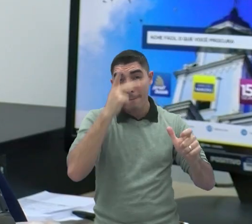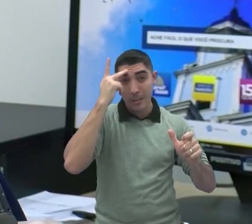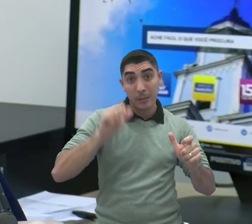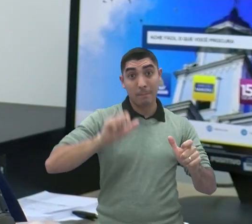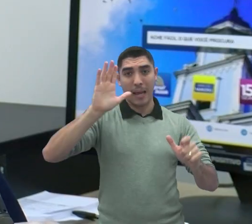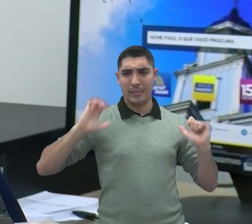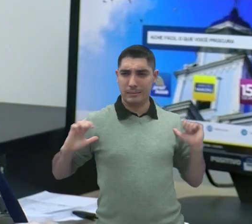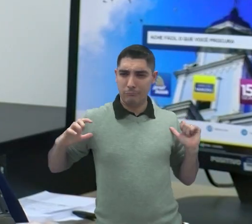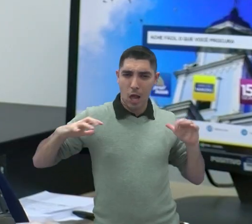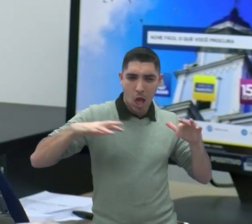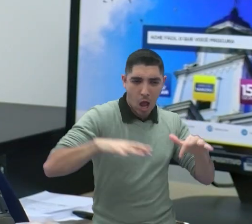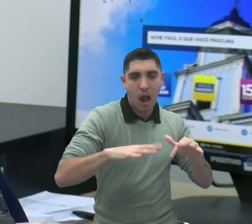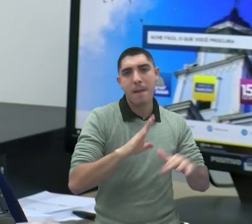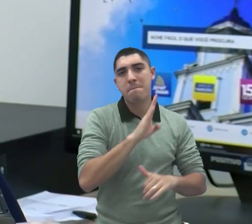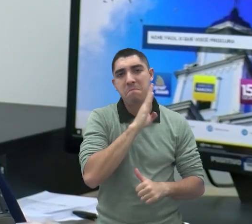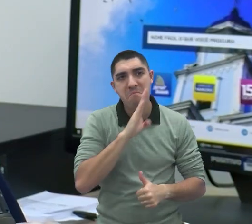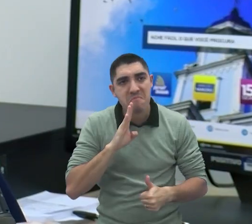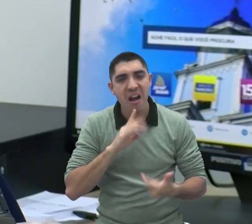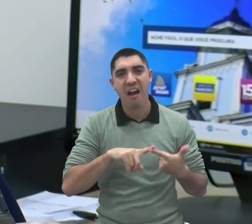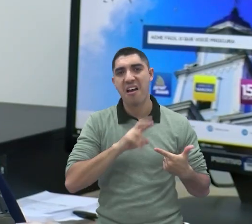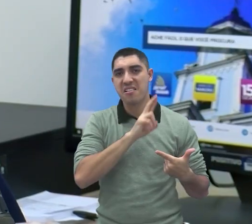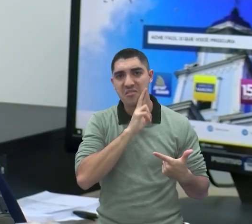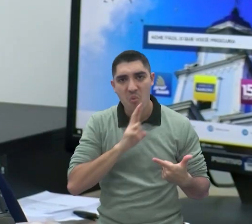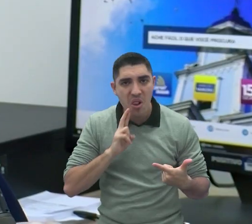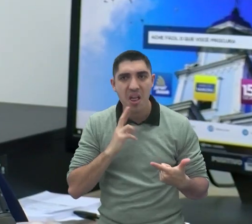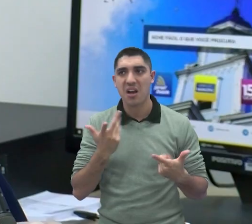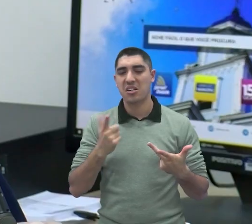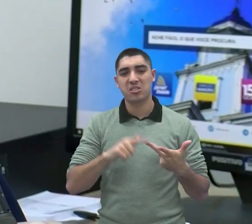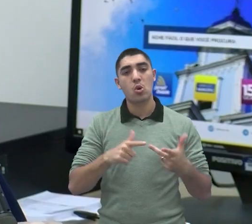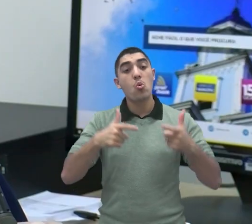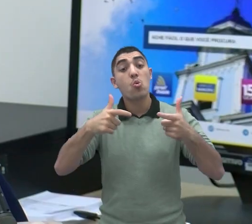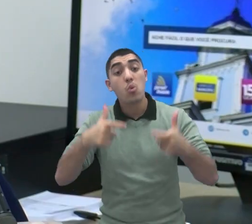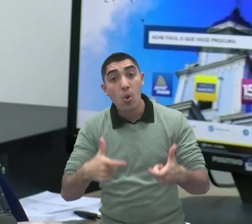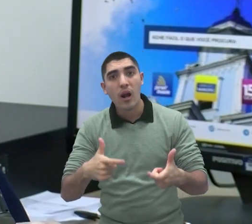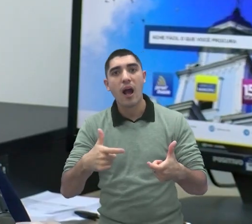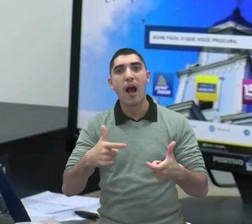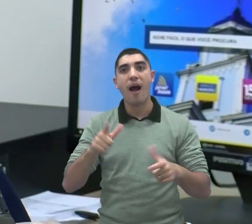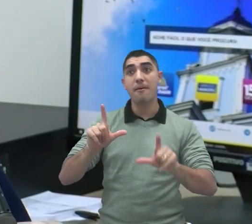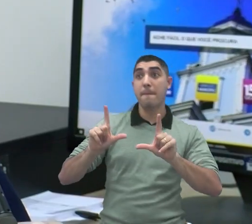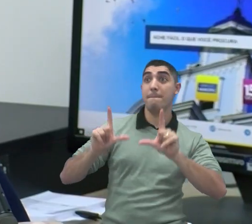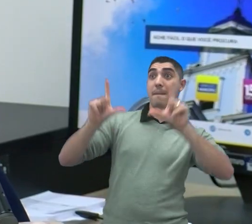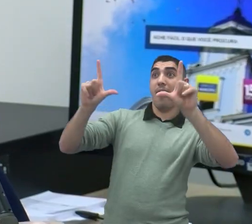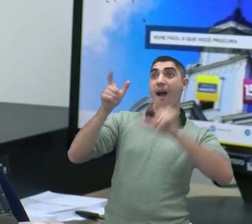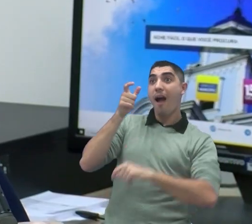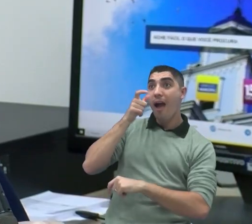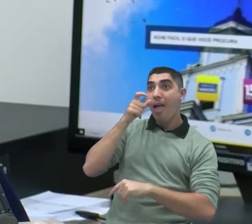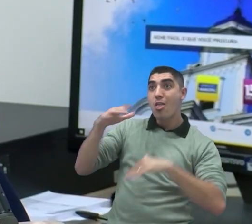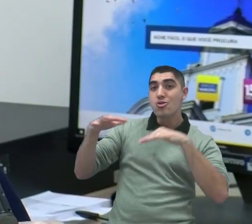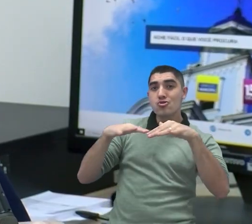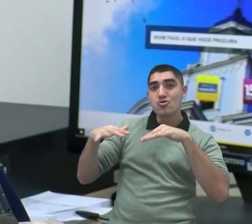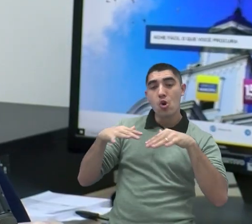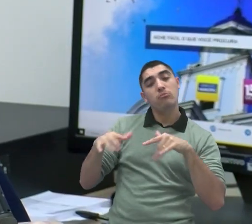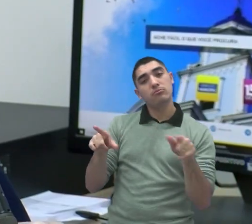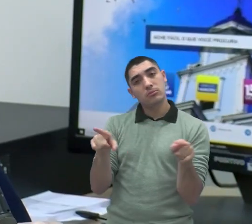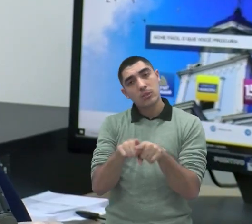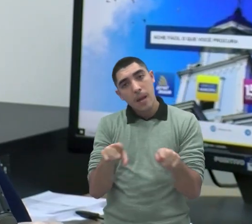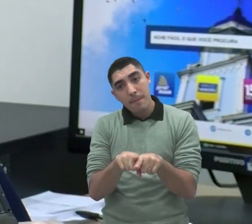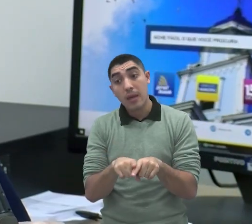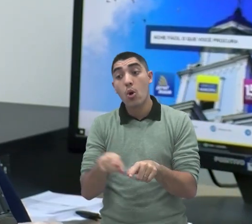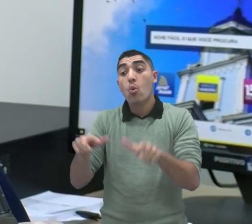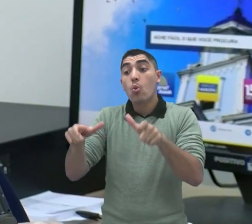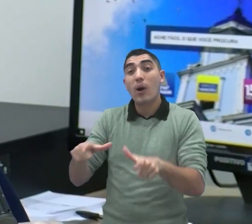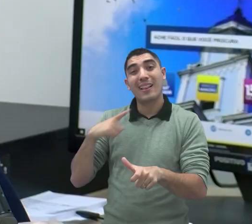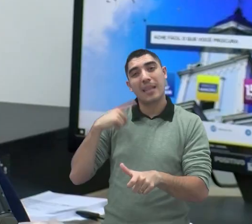que há uma concentração maior de estabelecimentos comerciais, como bares, restaurantes, locais que vão transmitir os jogos, e também áreas que